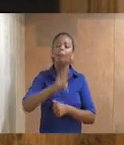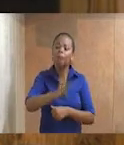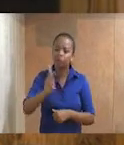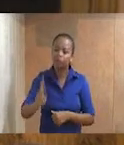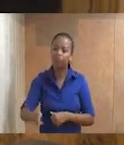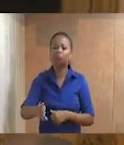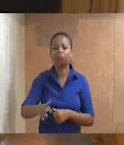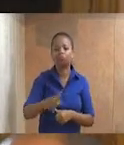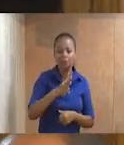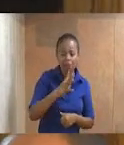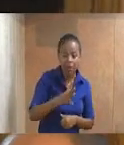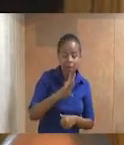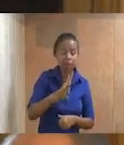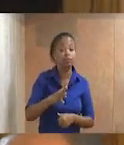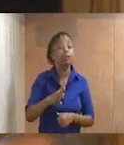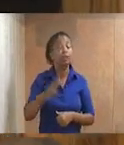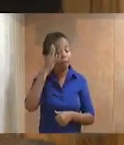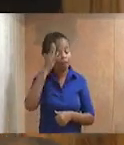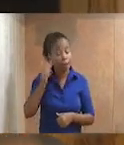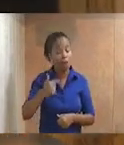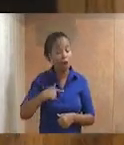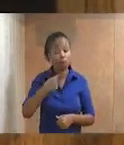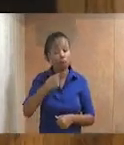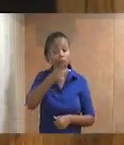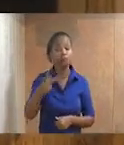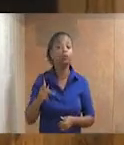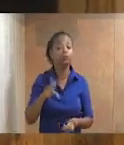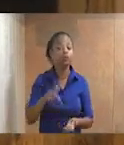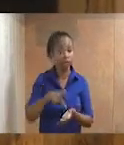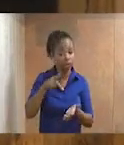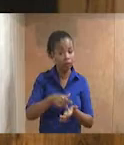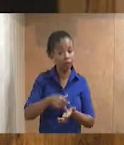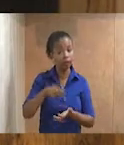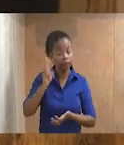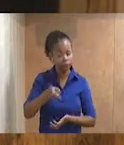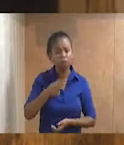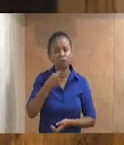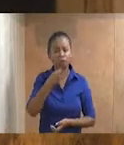que eu estou falando a verdade. Sabe que é a verdade.